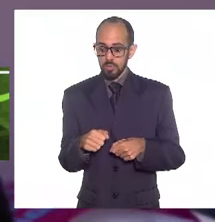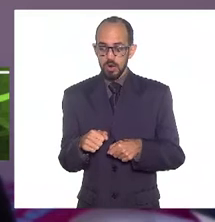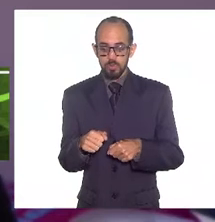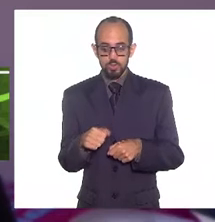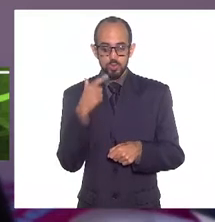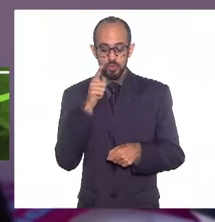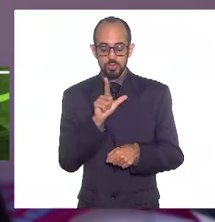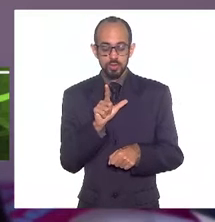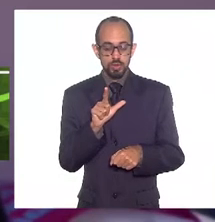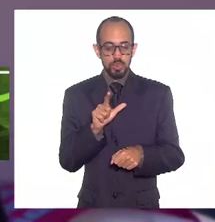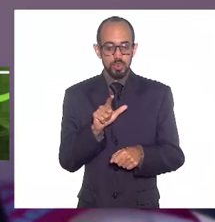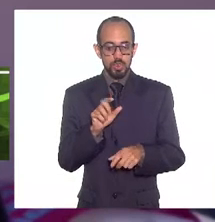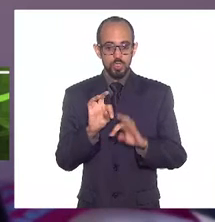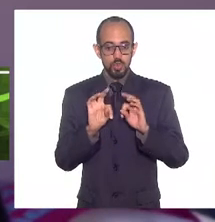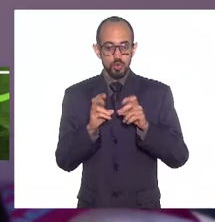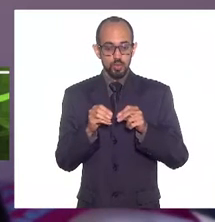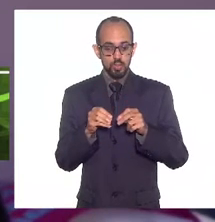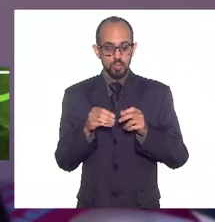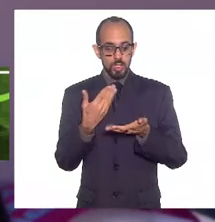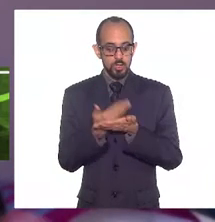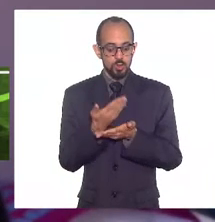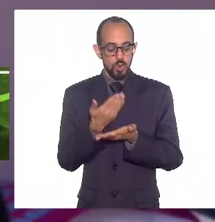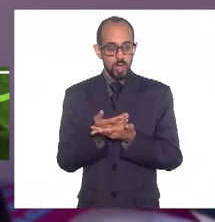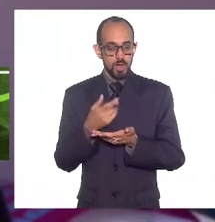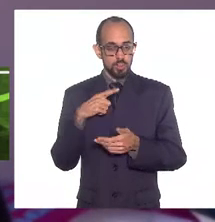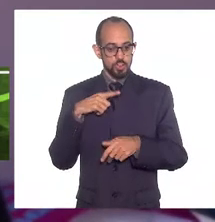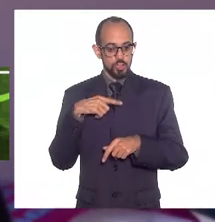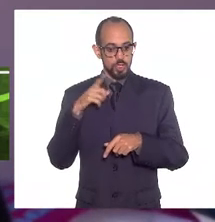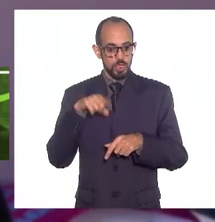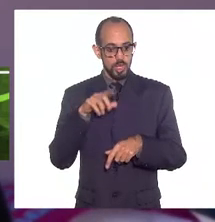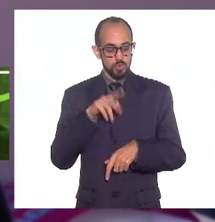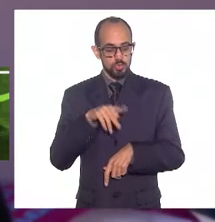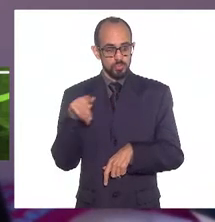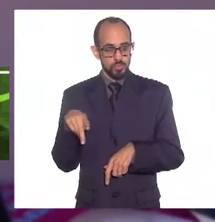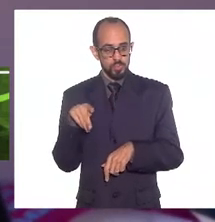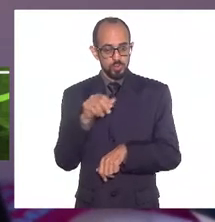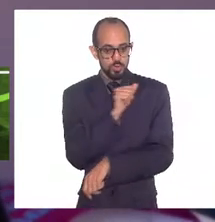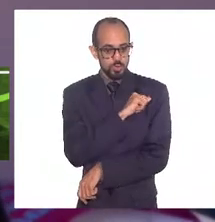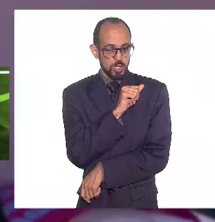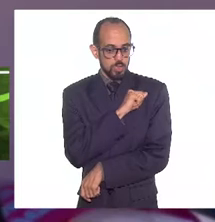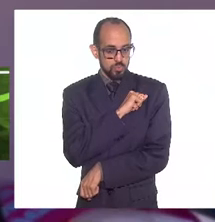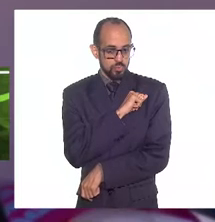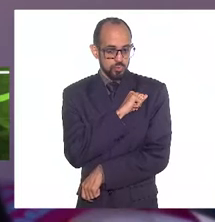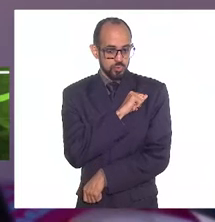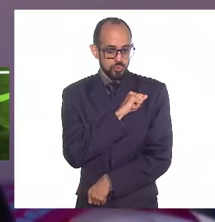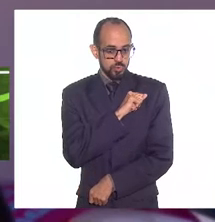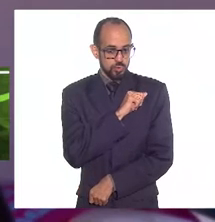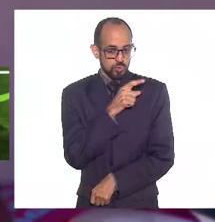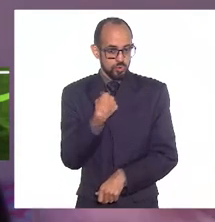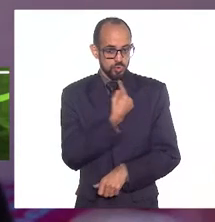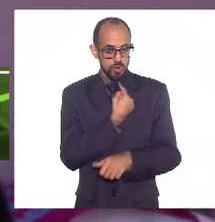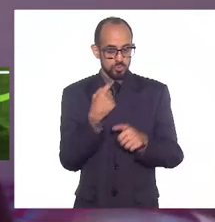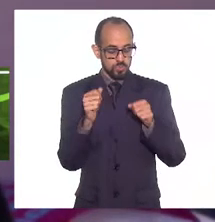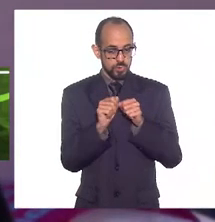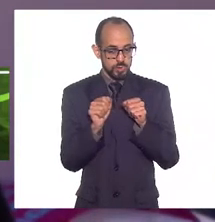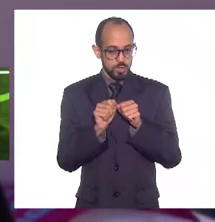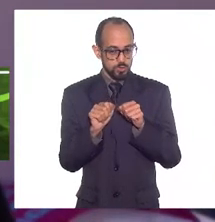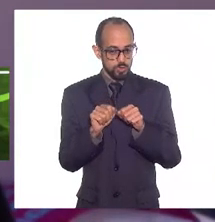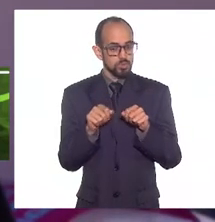escola tinha de mais potente que eram seus professores e seus alunos fizemos um e seus